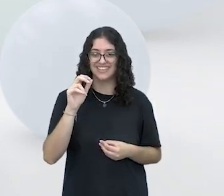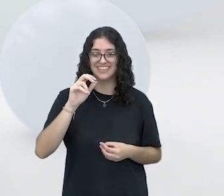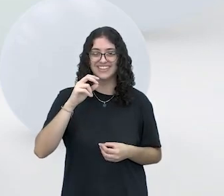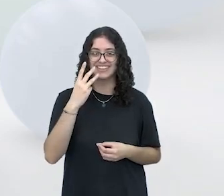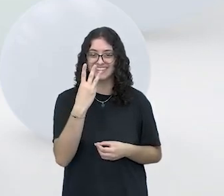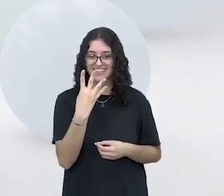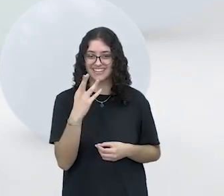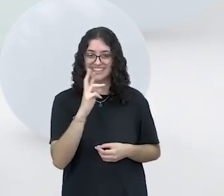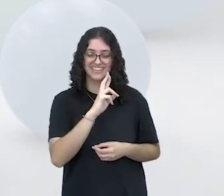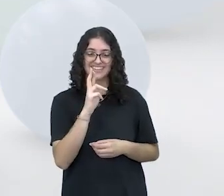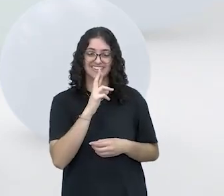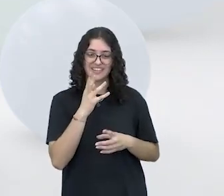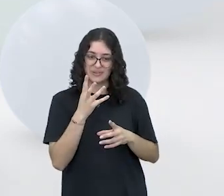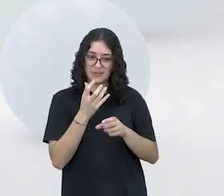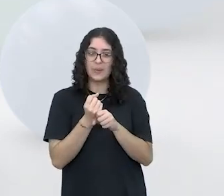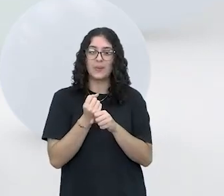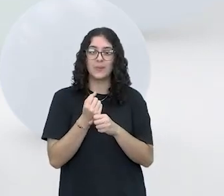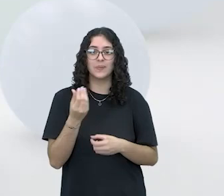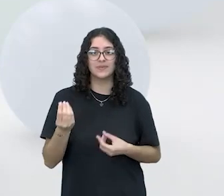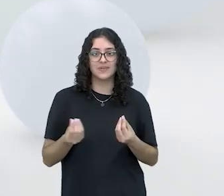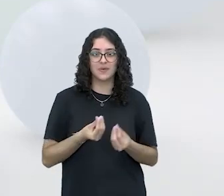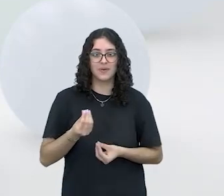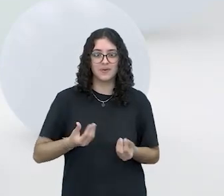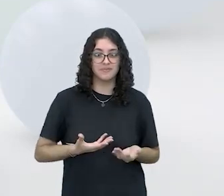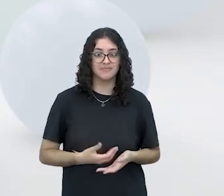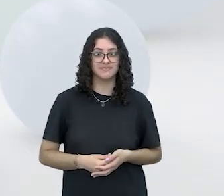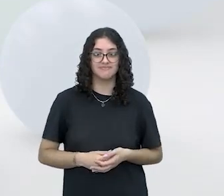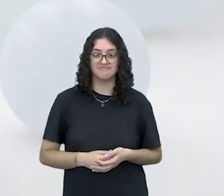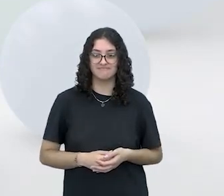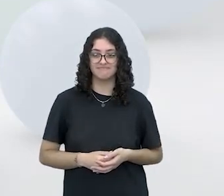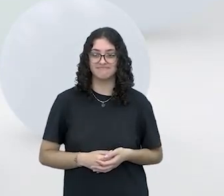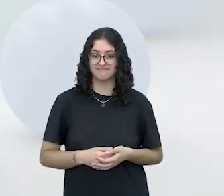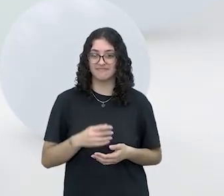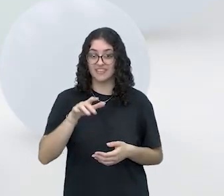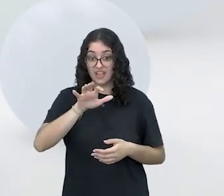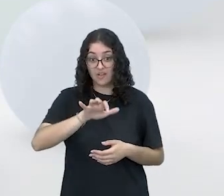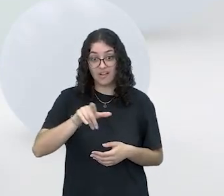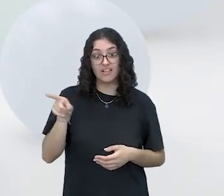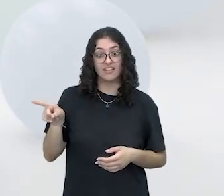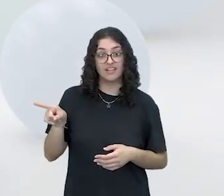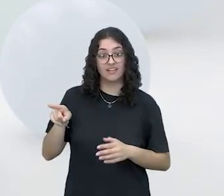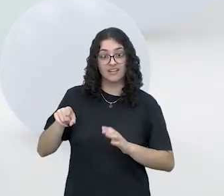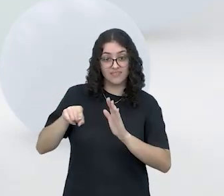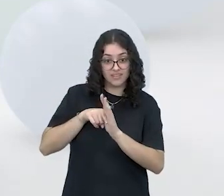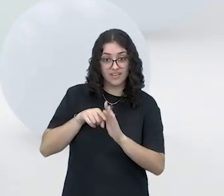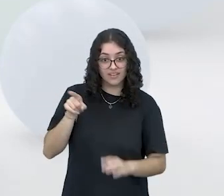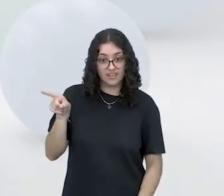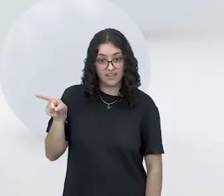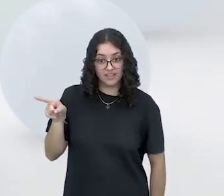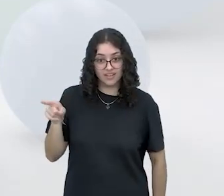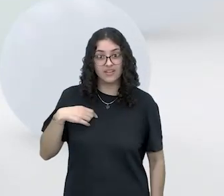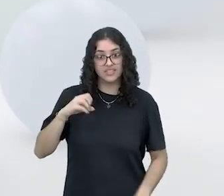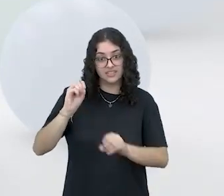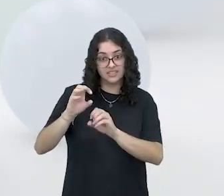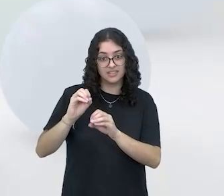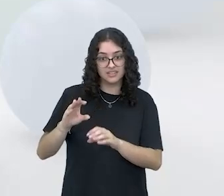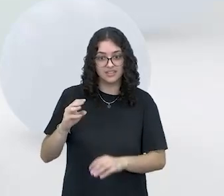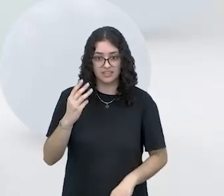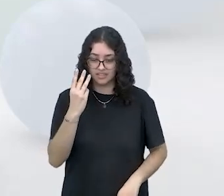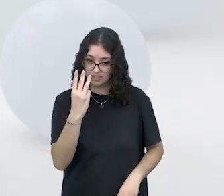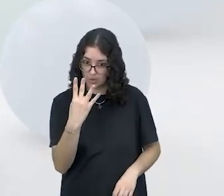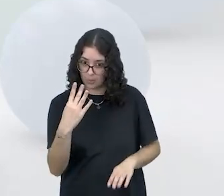34. Então, olha lá, calcule ali, faça ali, ó, o cálculo, ó. Ali dá, lembra que eu ensinei pra você aquela hora?